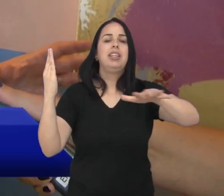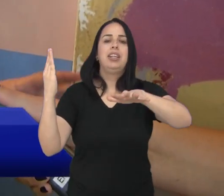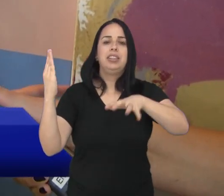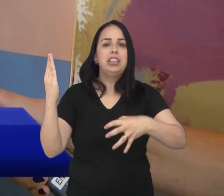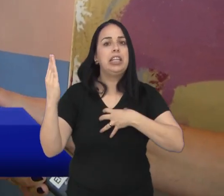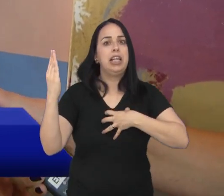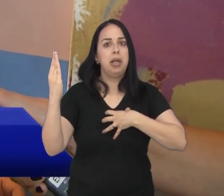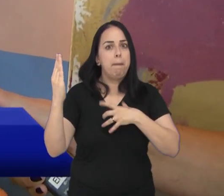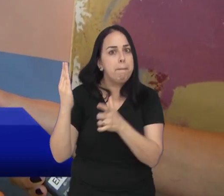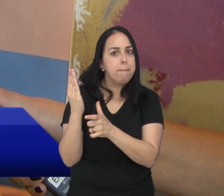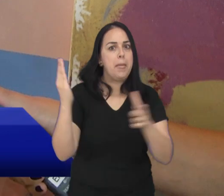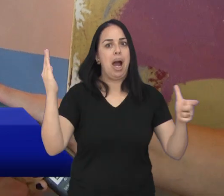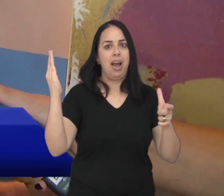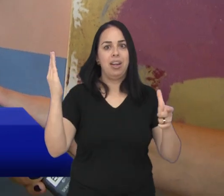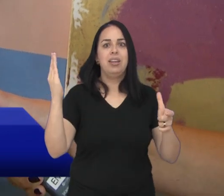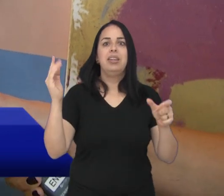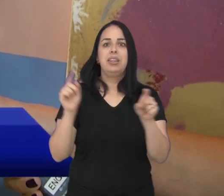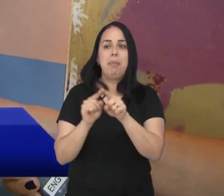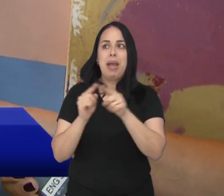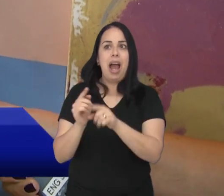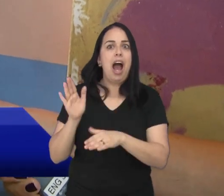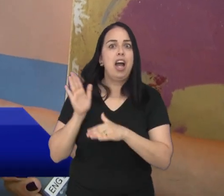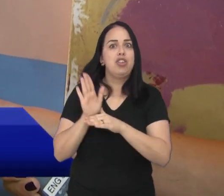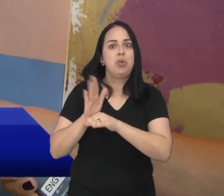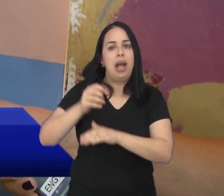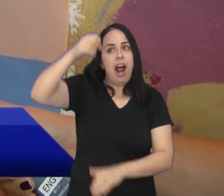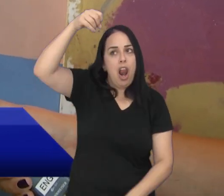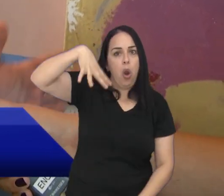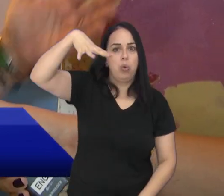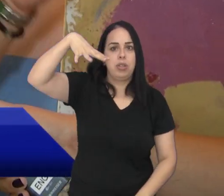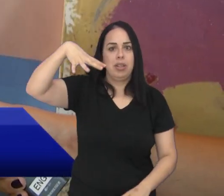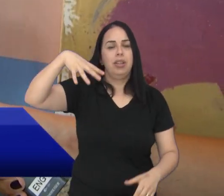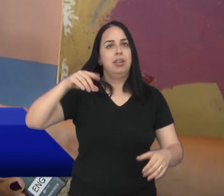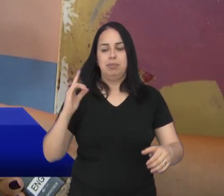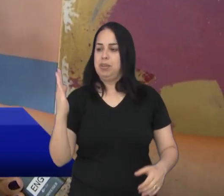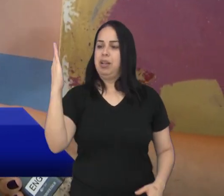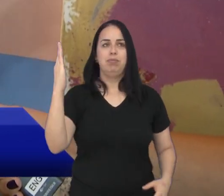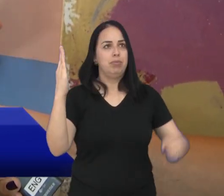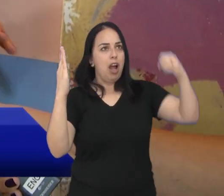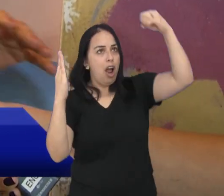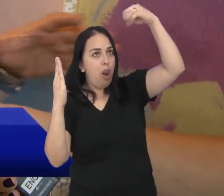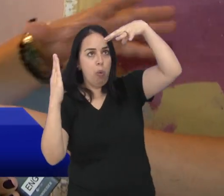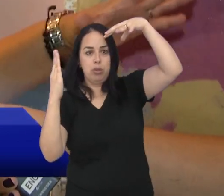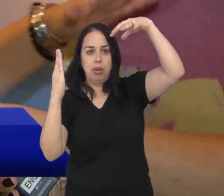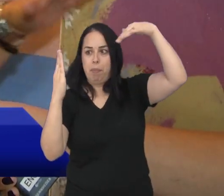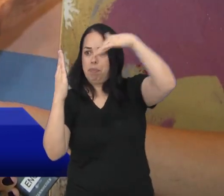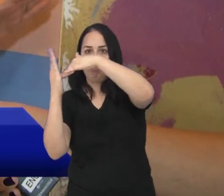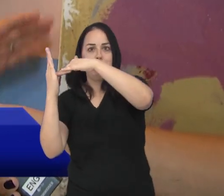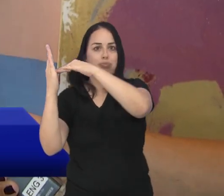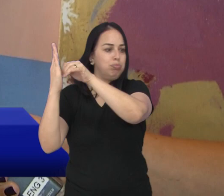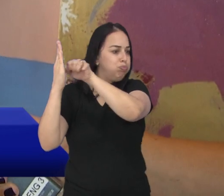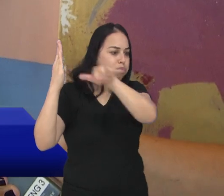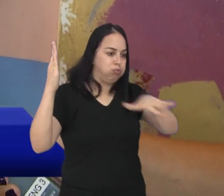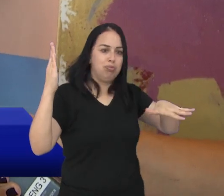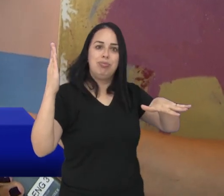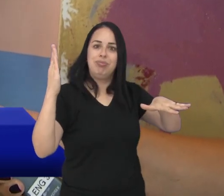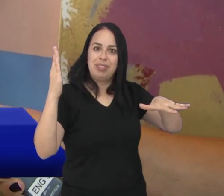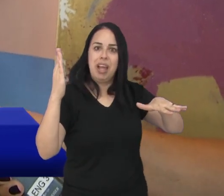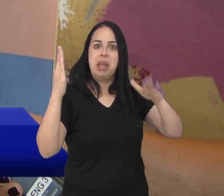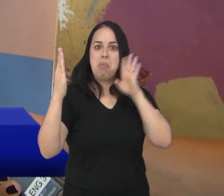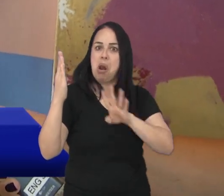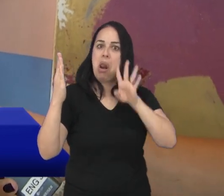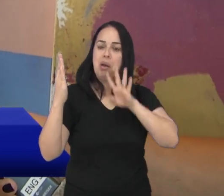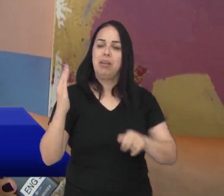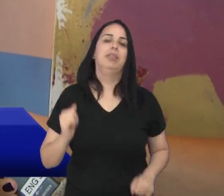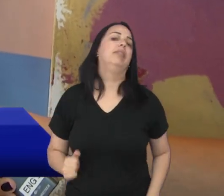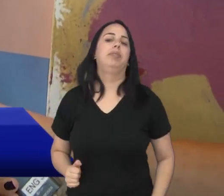de profundidade e ilumina também, né? O espelho é bacana por causa disso. Quando a luz reflete, ele deixa o ambiente mais iluminado, então é